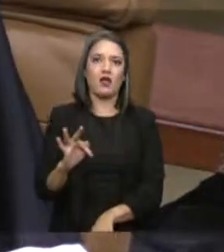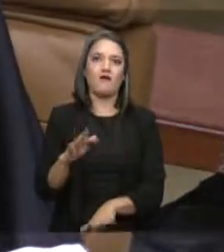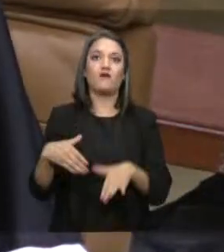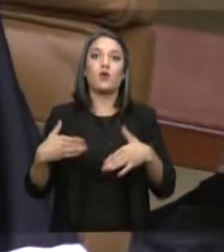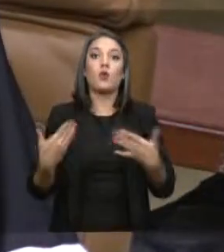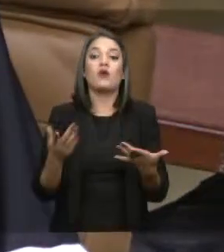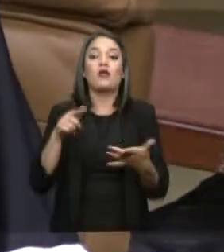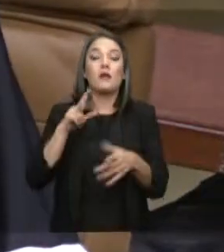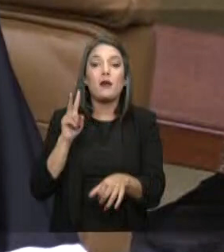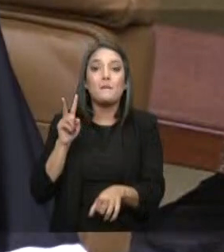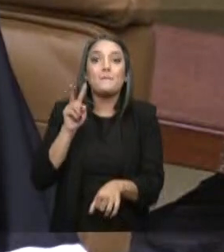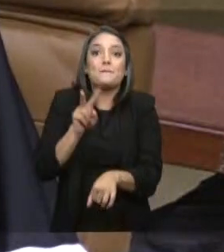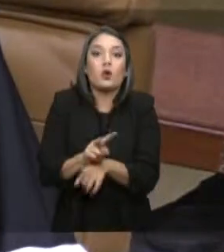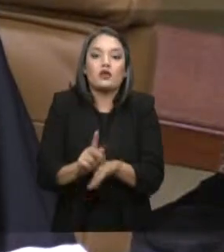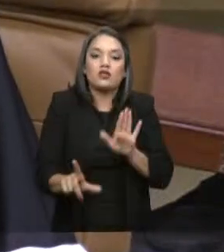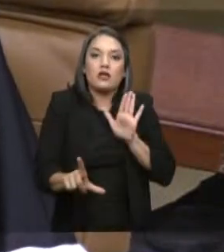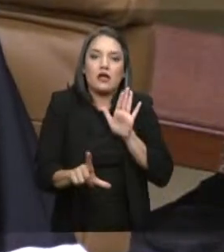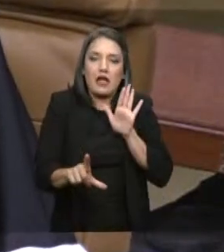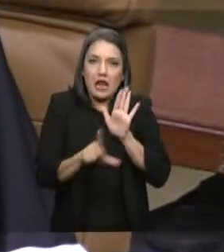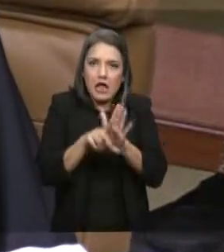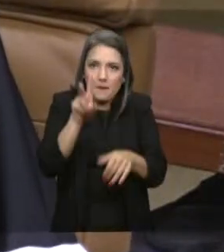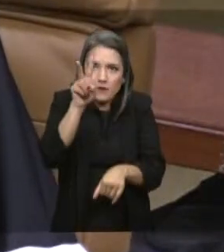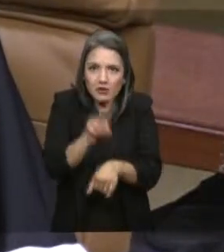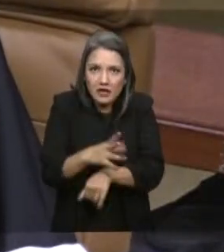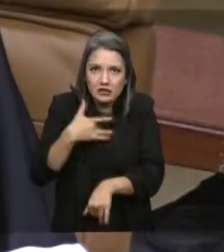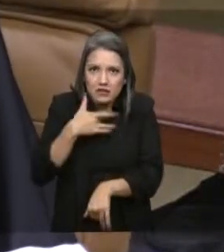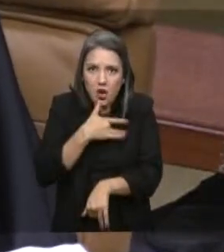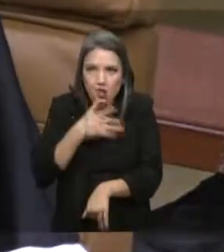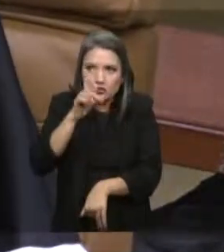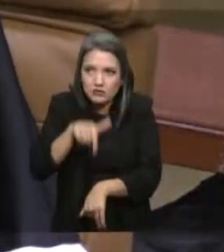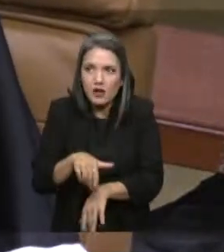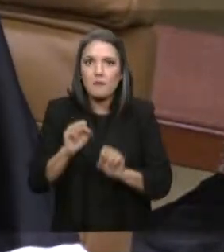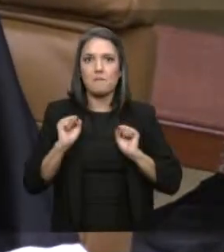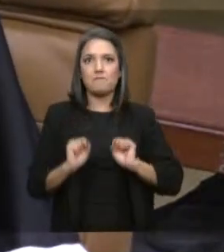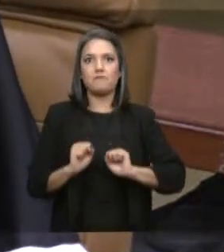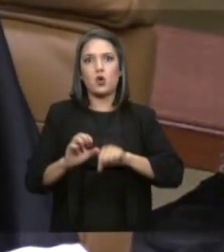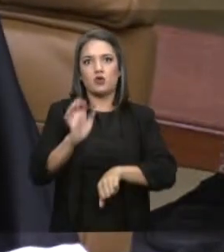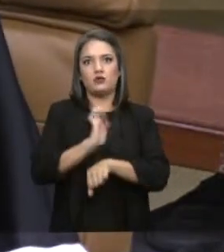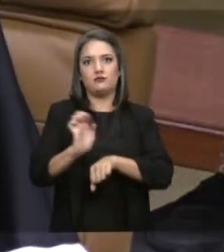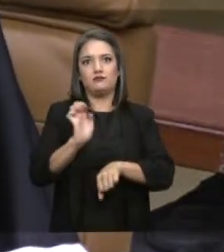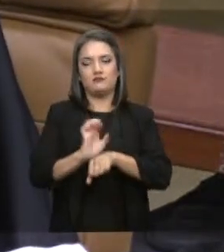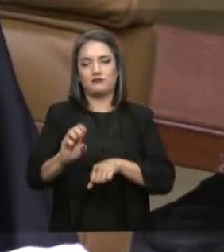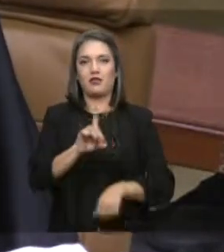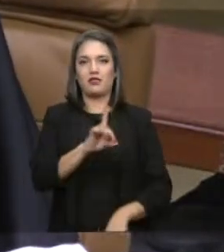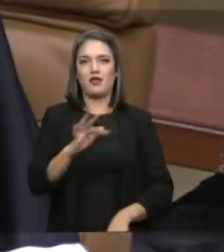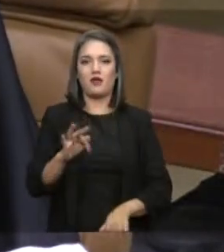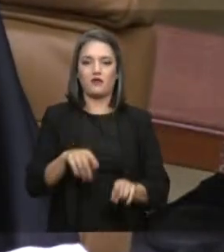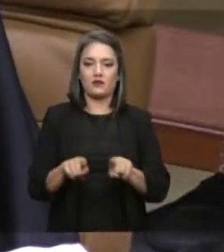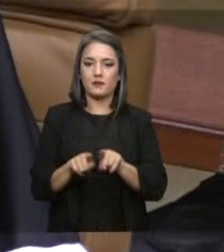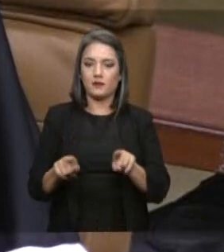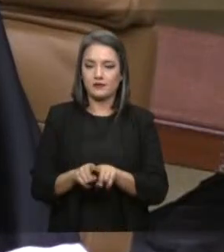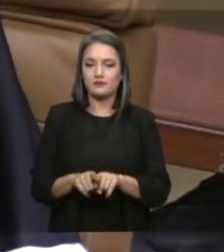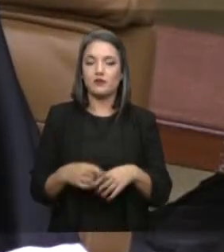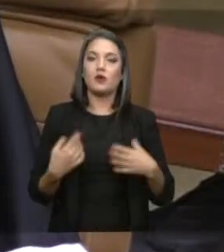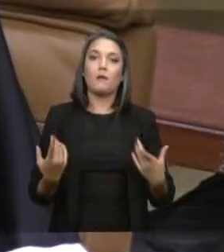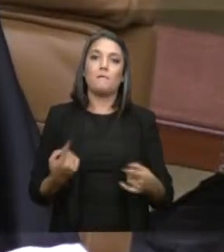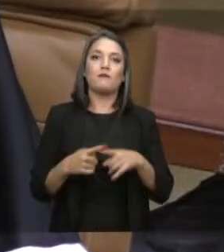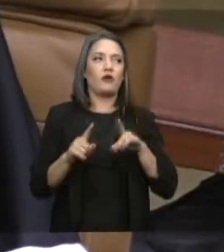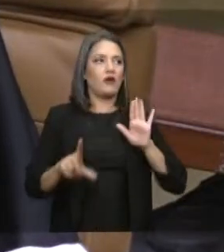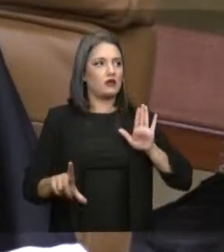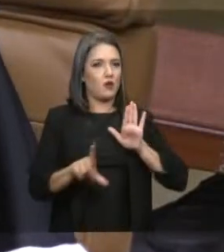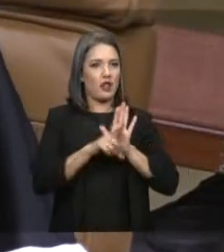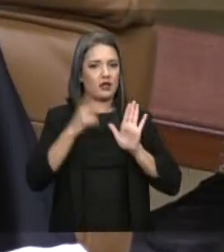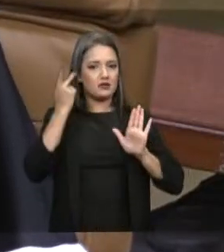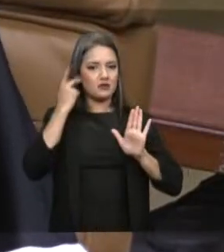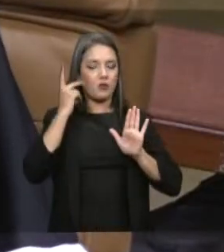da saúde que é o caso está protegendo aqui a saúde dos profissionais e também pelo